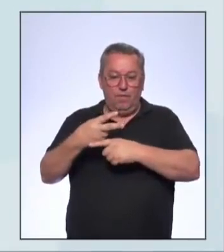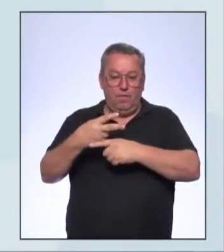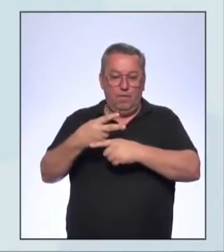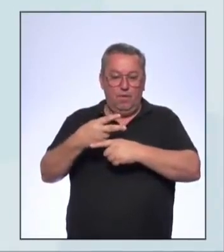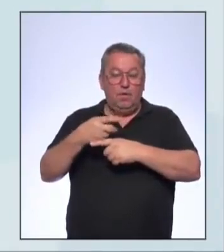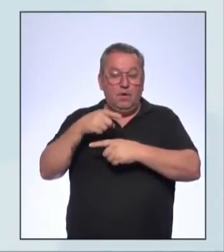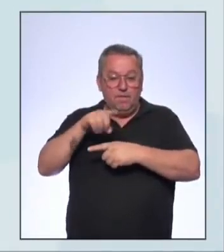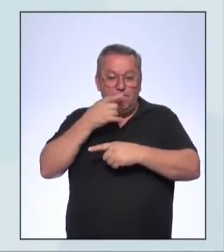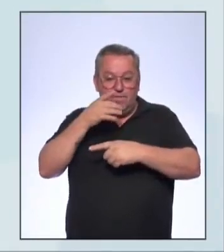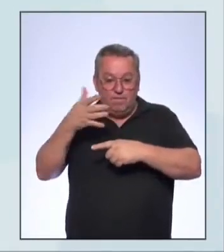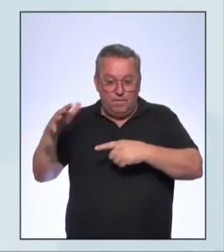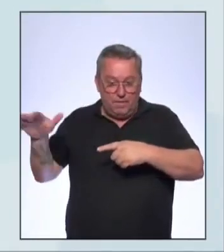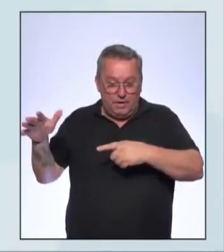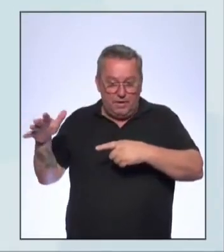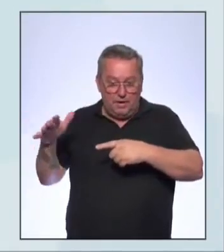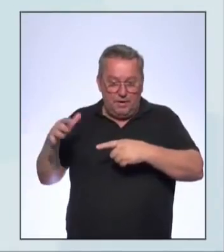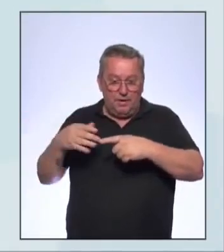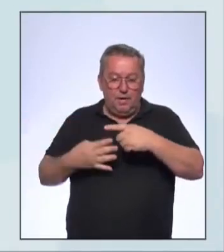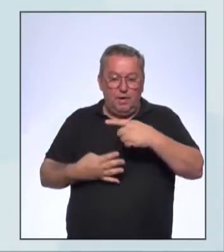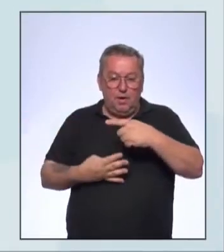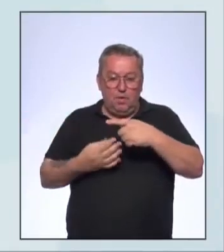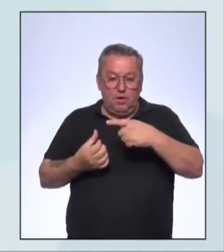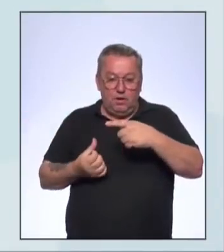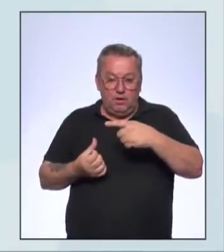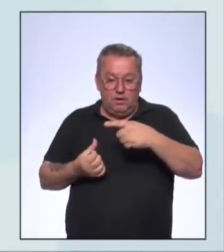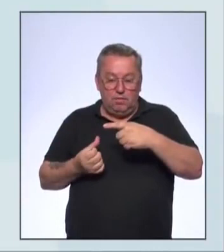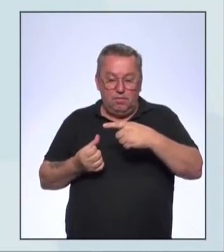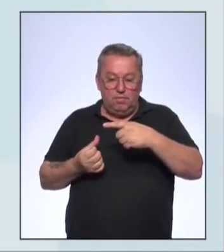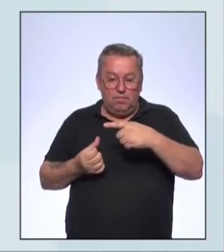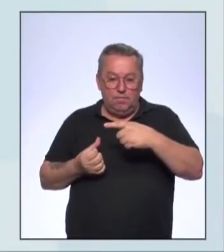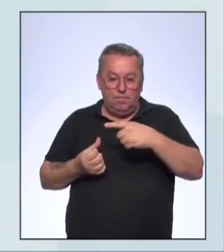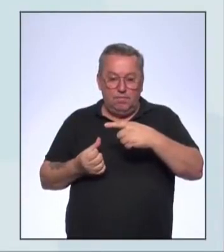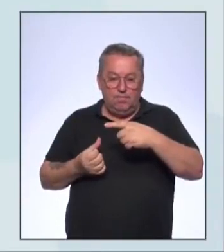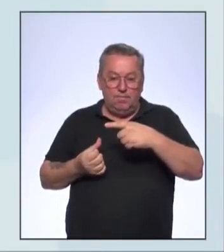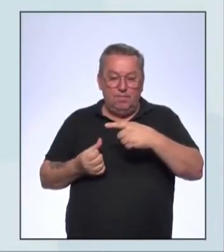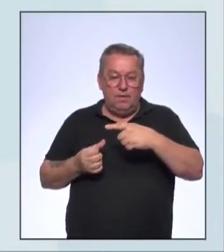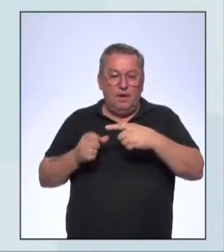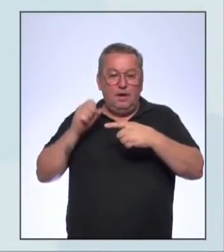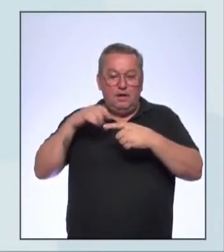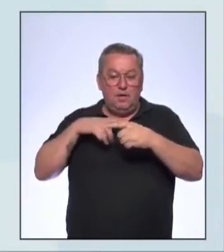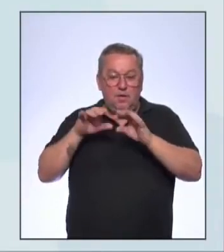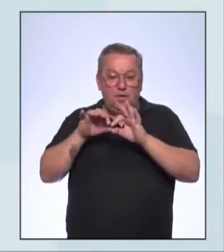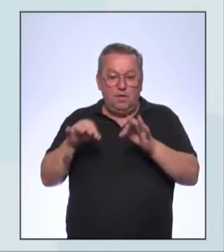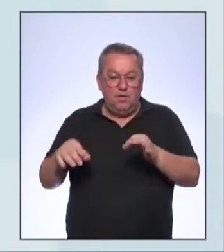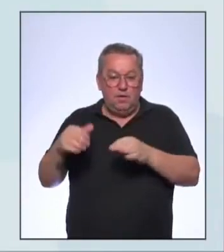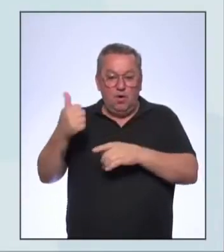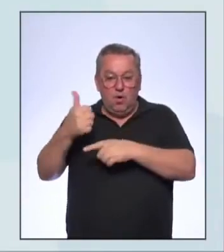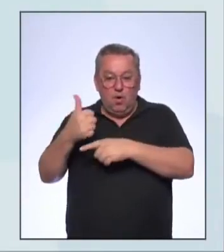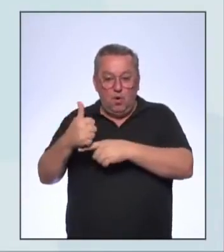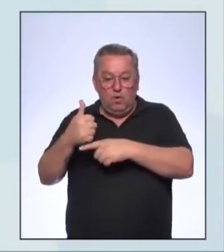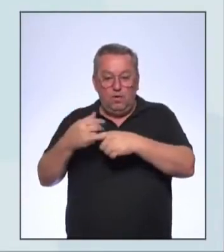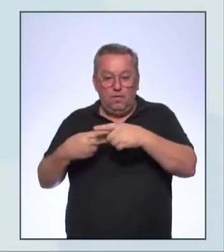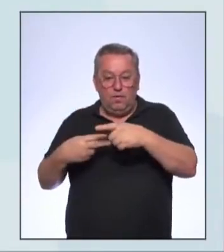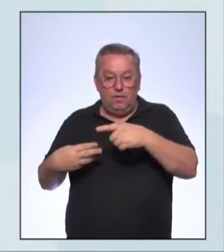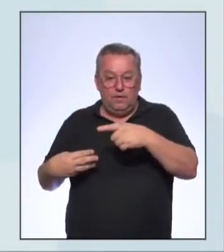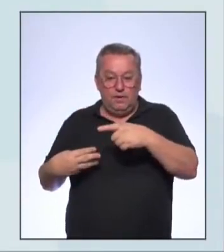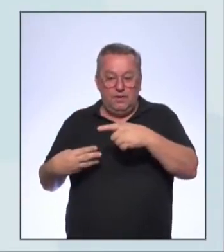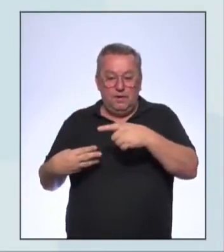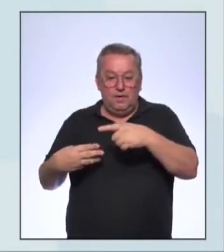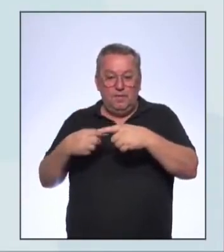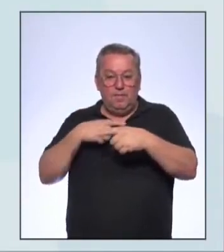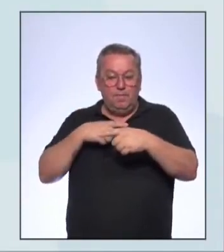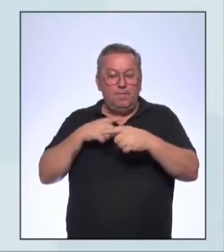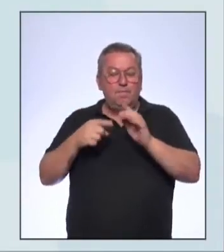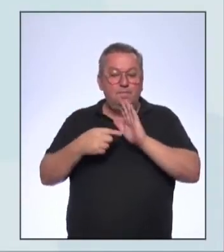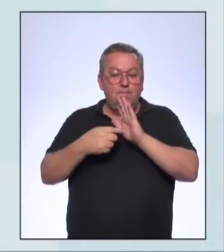para o litoral, num total de 46 alunos dentro dessa sala. Então, se eu simplificar, 11 sobre 23, eu tenho a